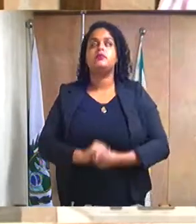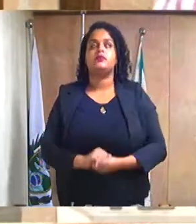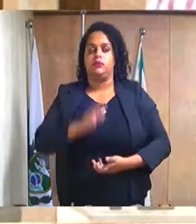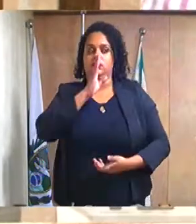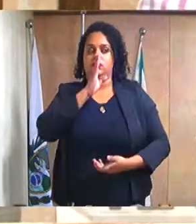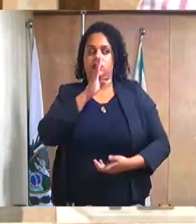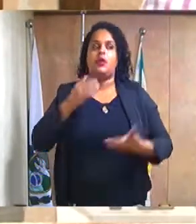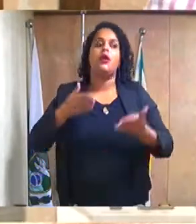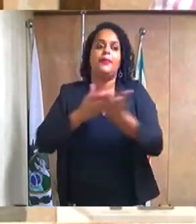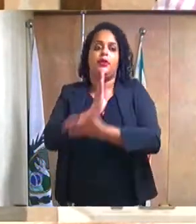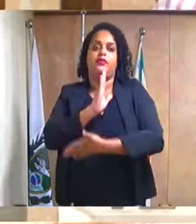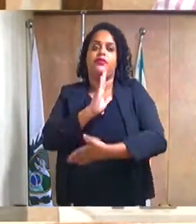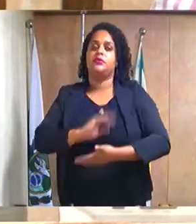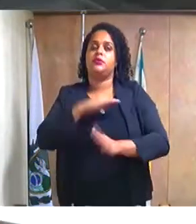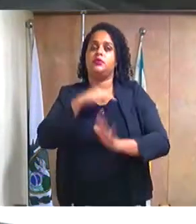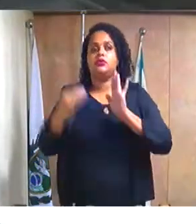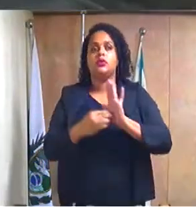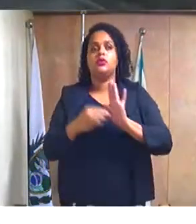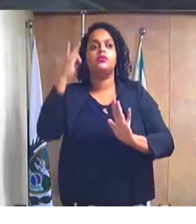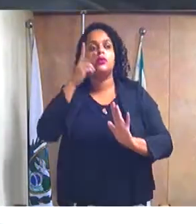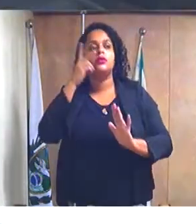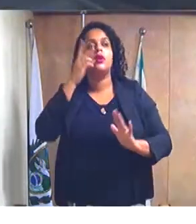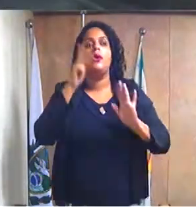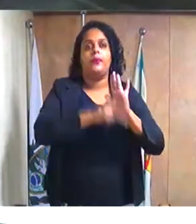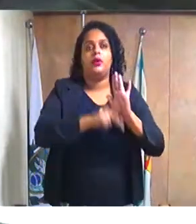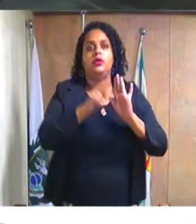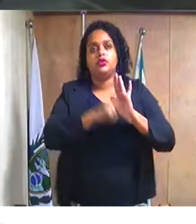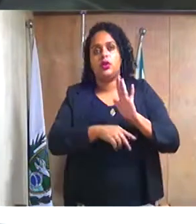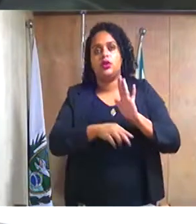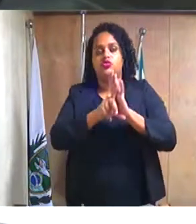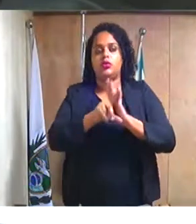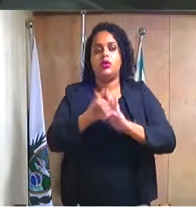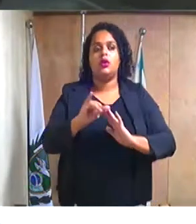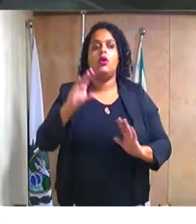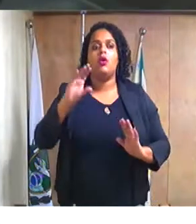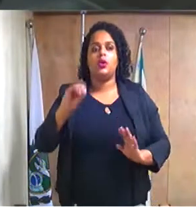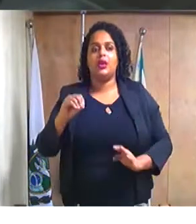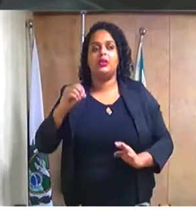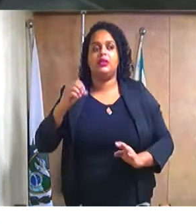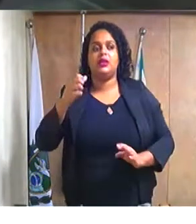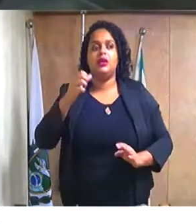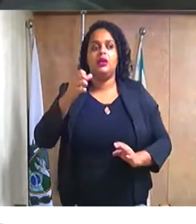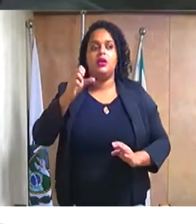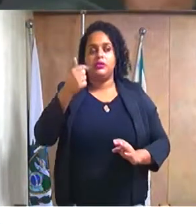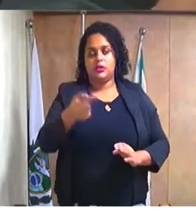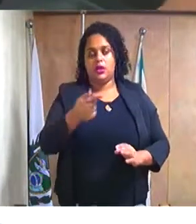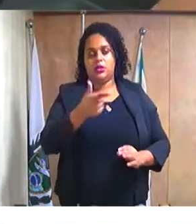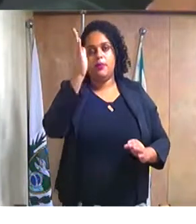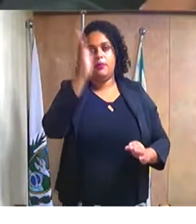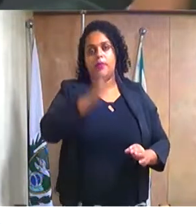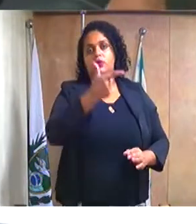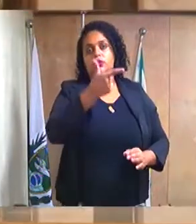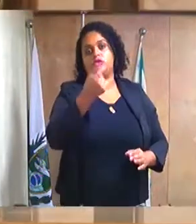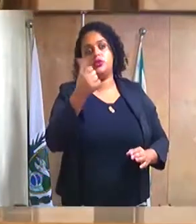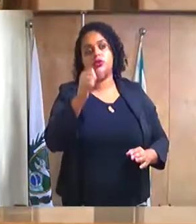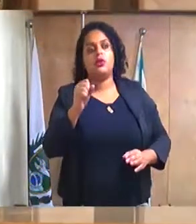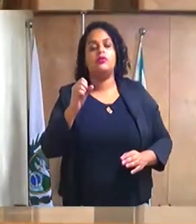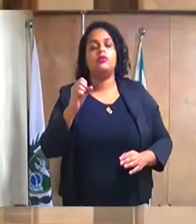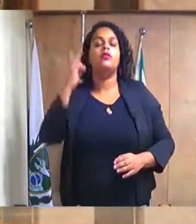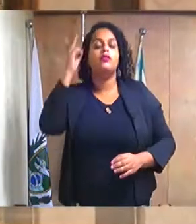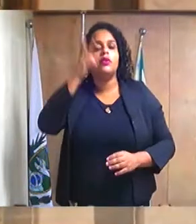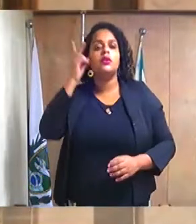Aprovado por unanimidade. Projeto de Lei 087, barra 2019, do excelentíssimo senhor vereador